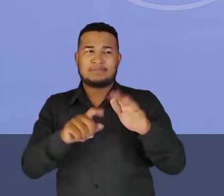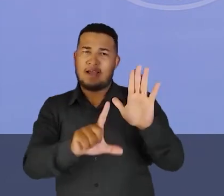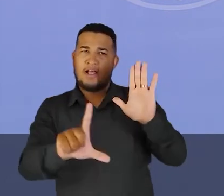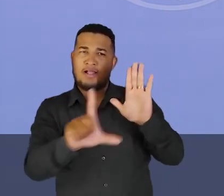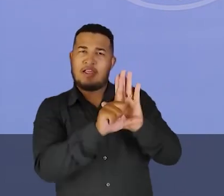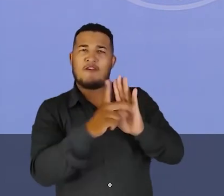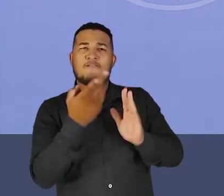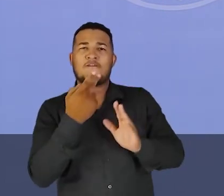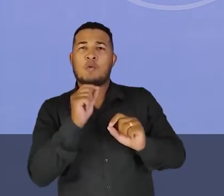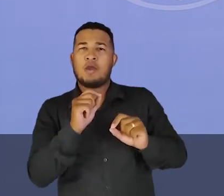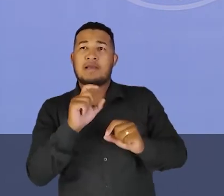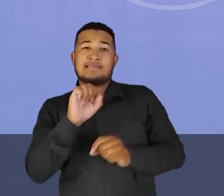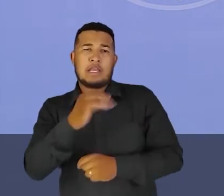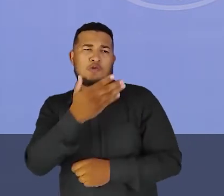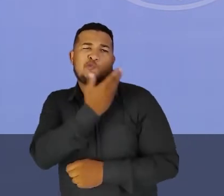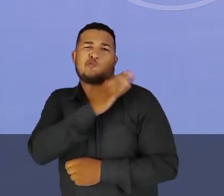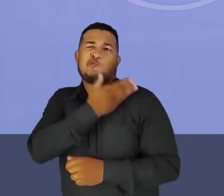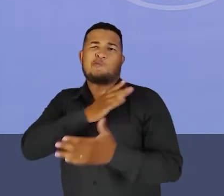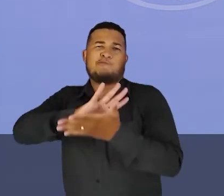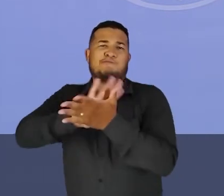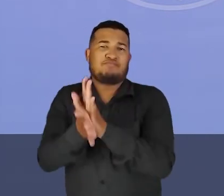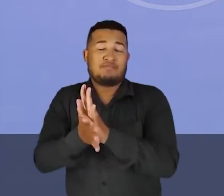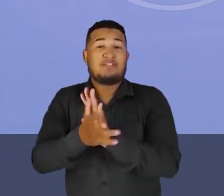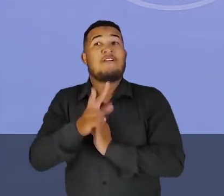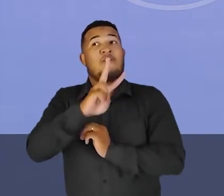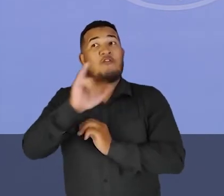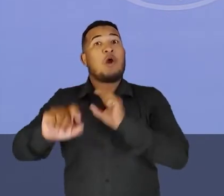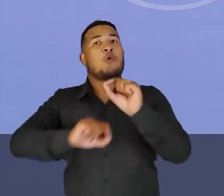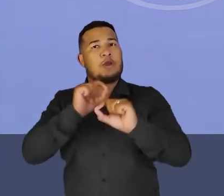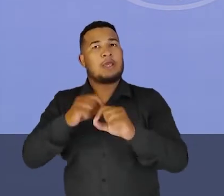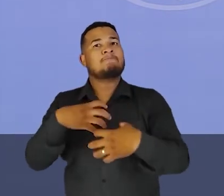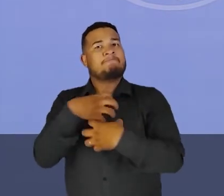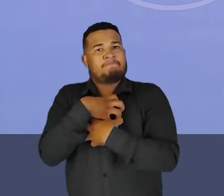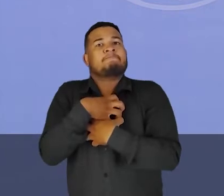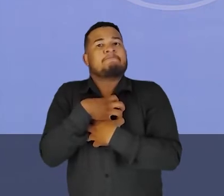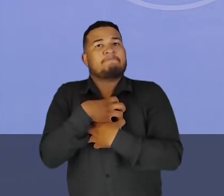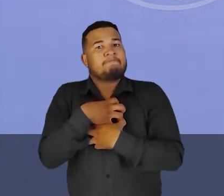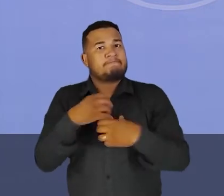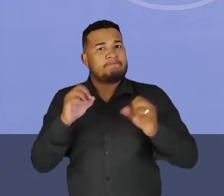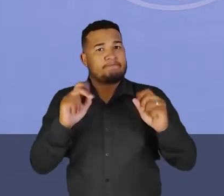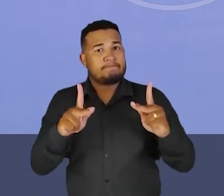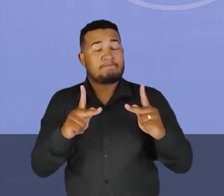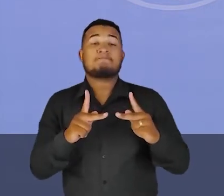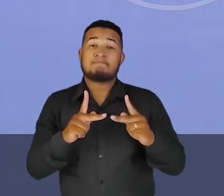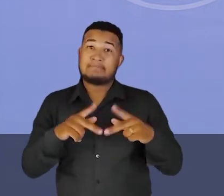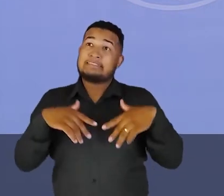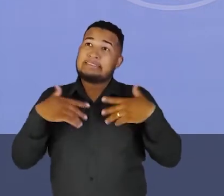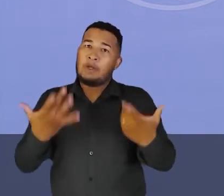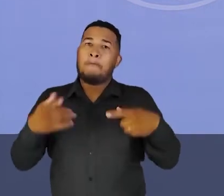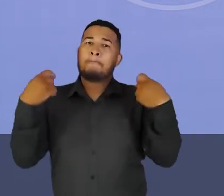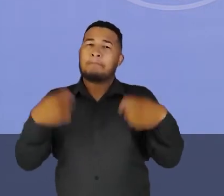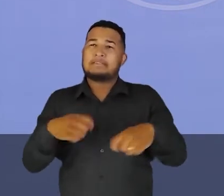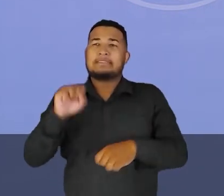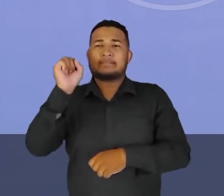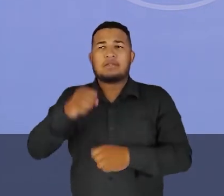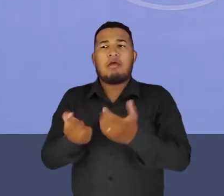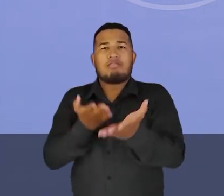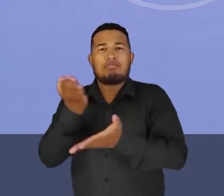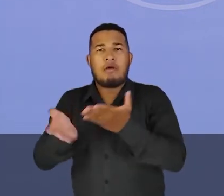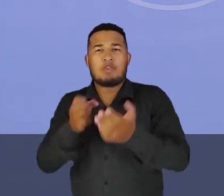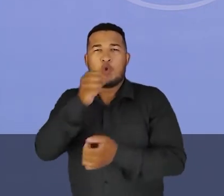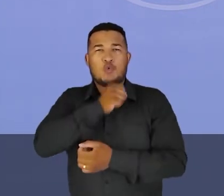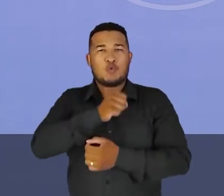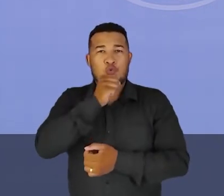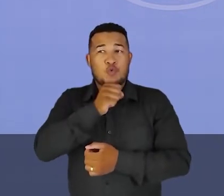se discriminar, vai responder por isso, ok? Então, nós devemos tratar o